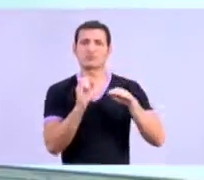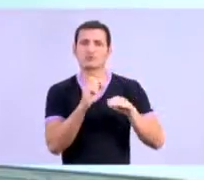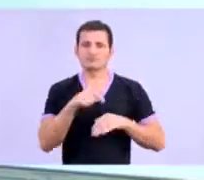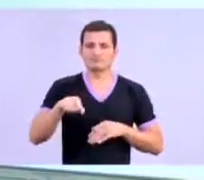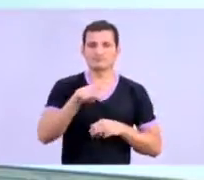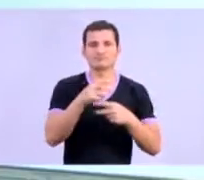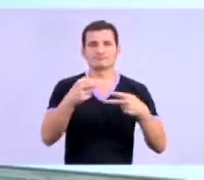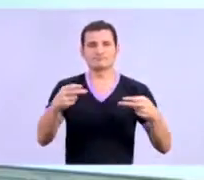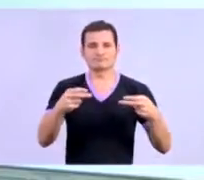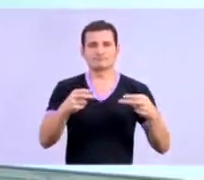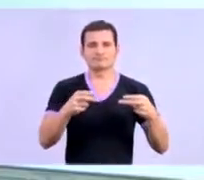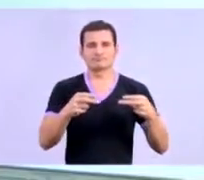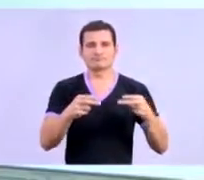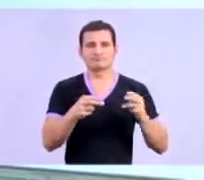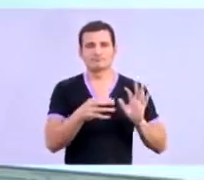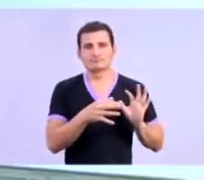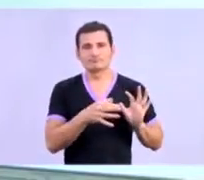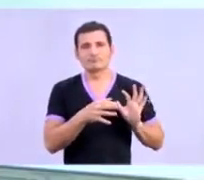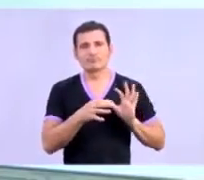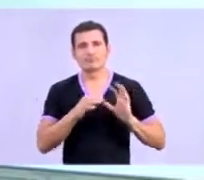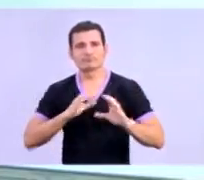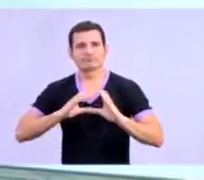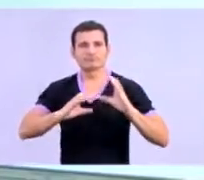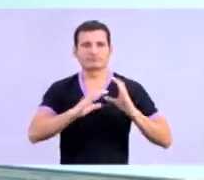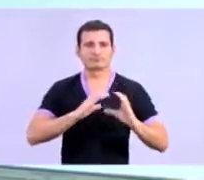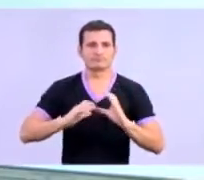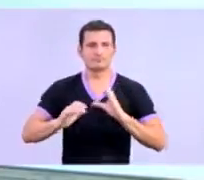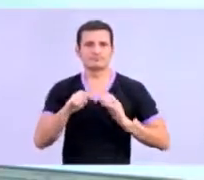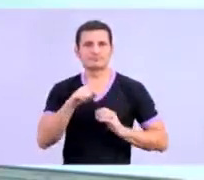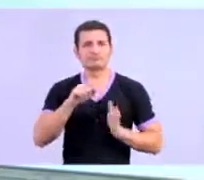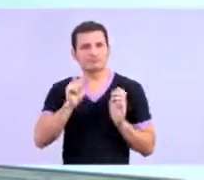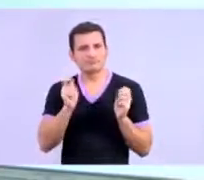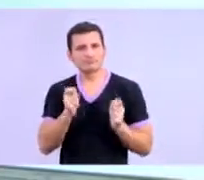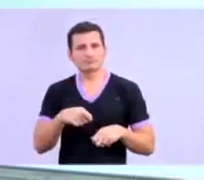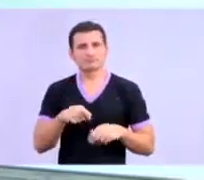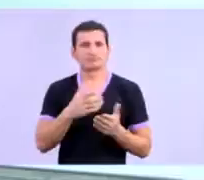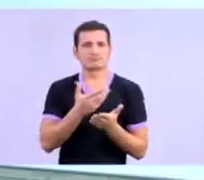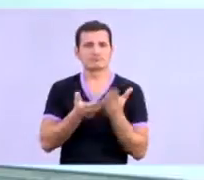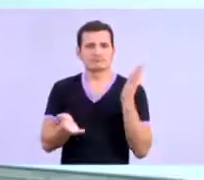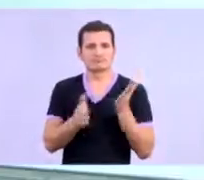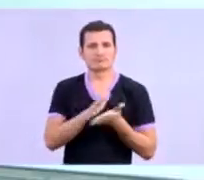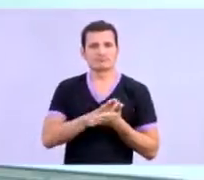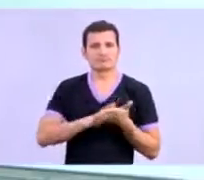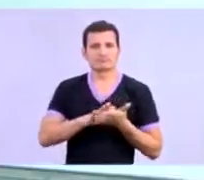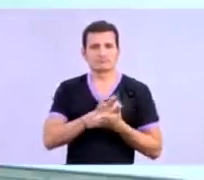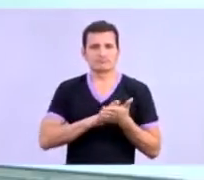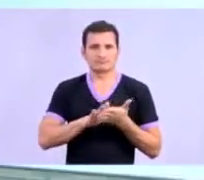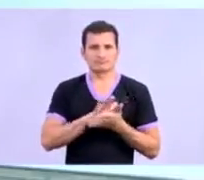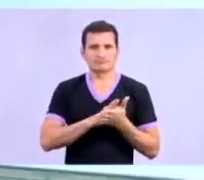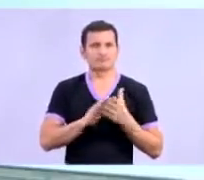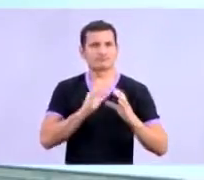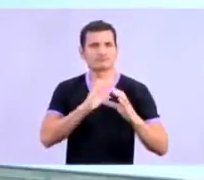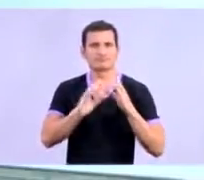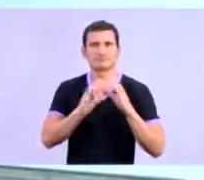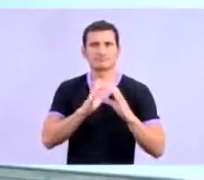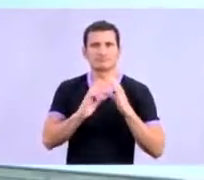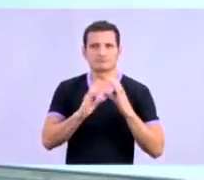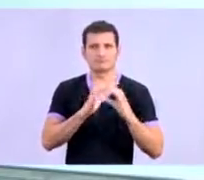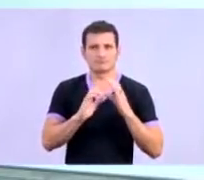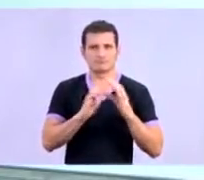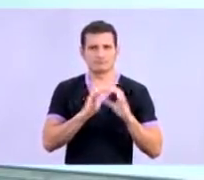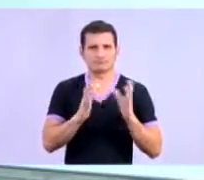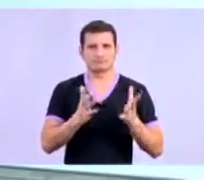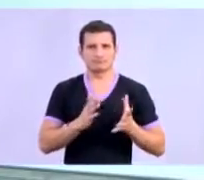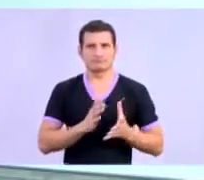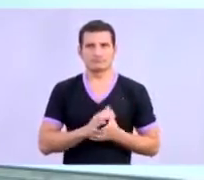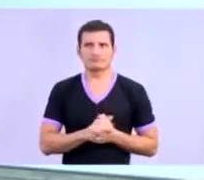comunicação ocorresse sem perder, né, de forma que a comunicação acontecesse de forma íntegra